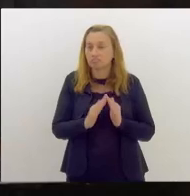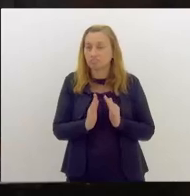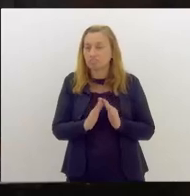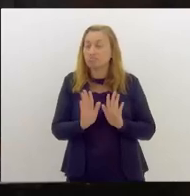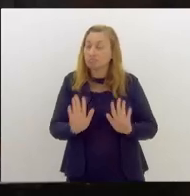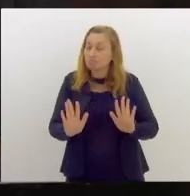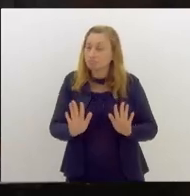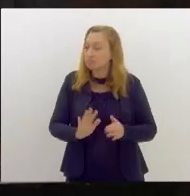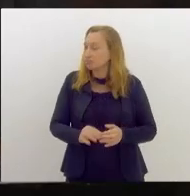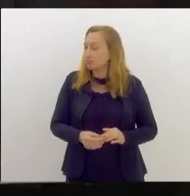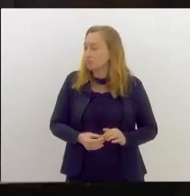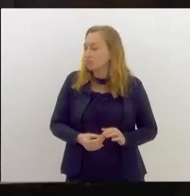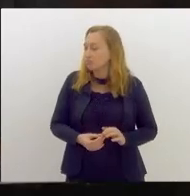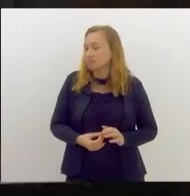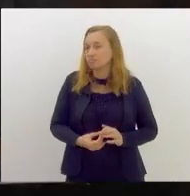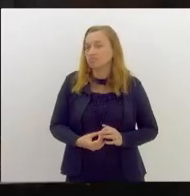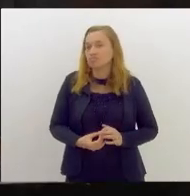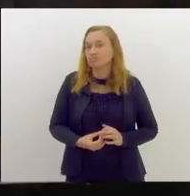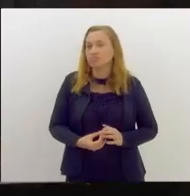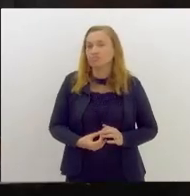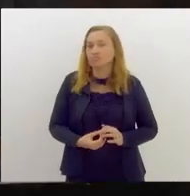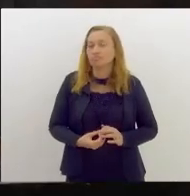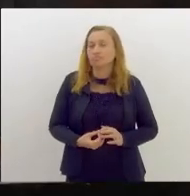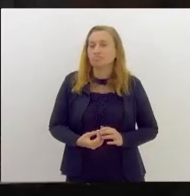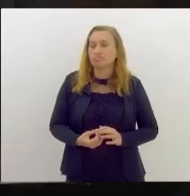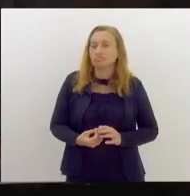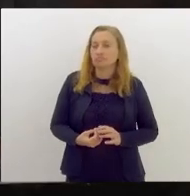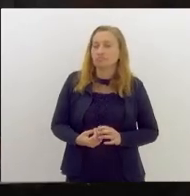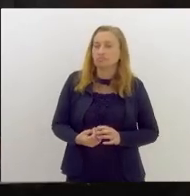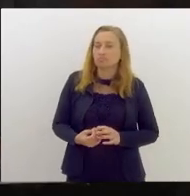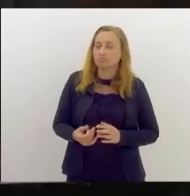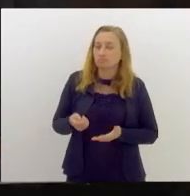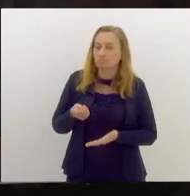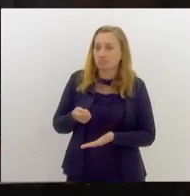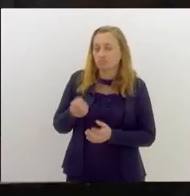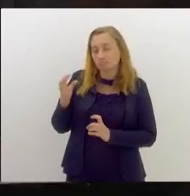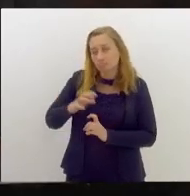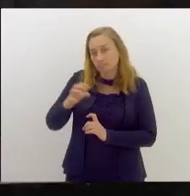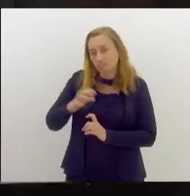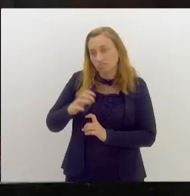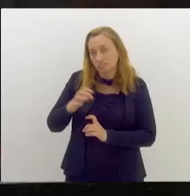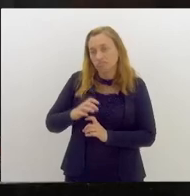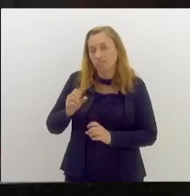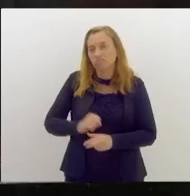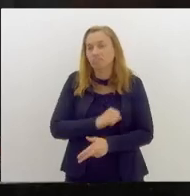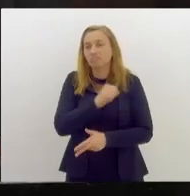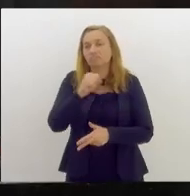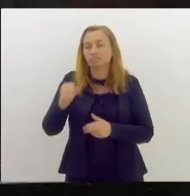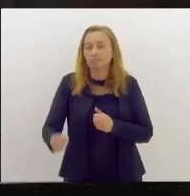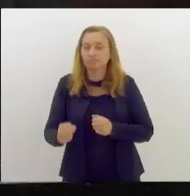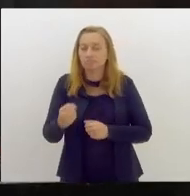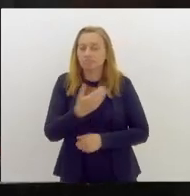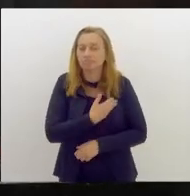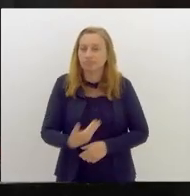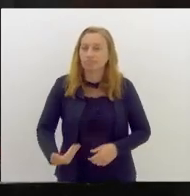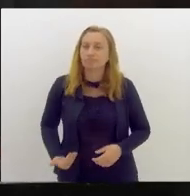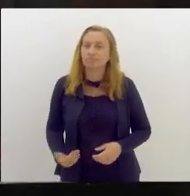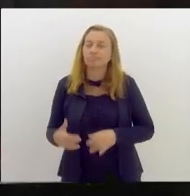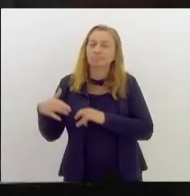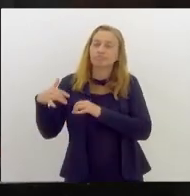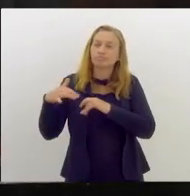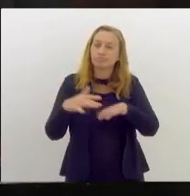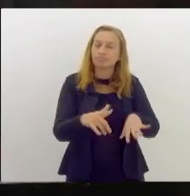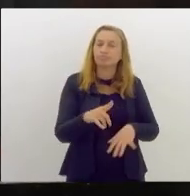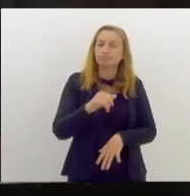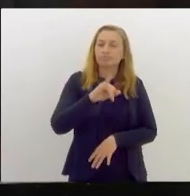Entretanto é uma forma de pressionar o poder público na na quando da ocupação João